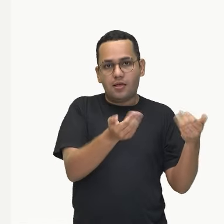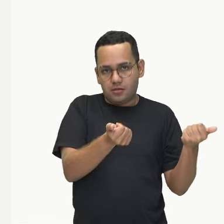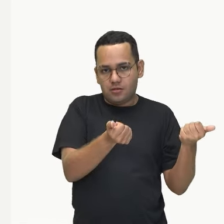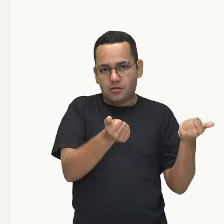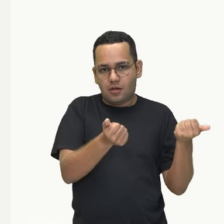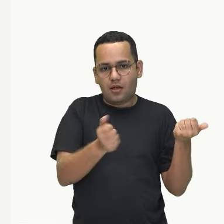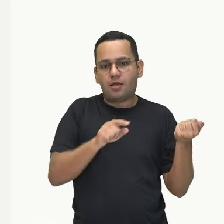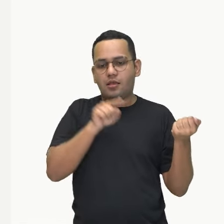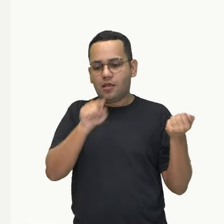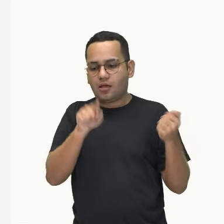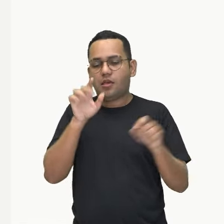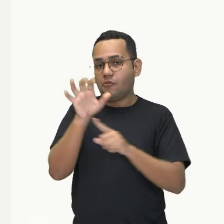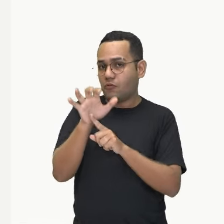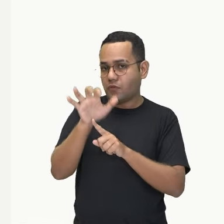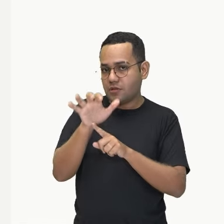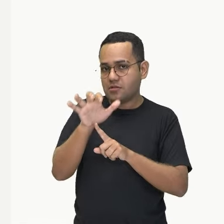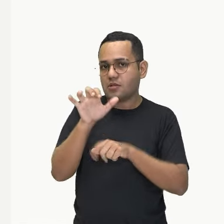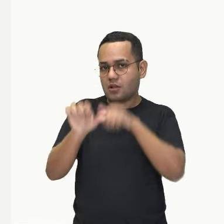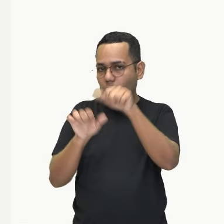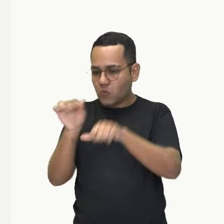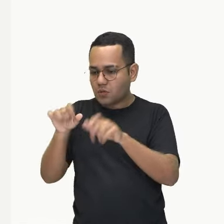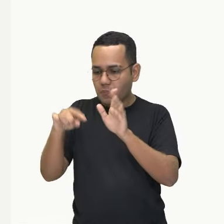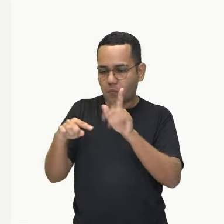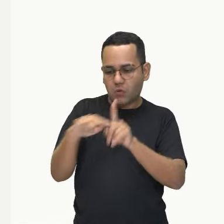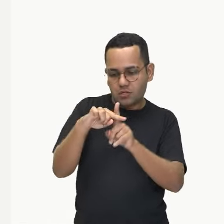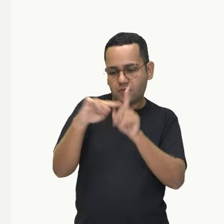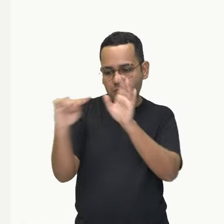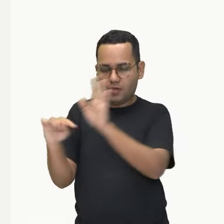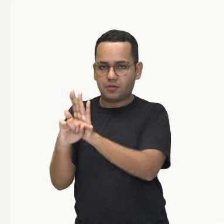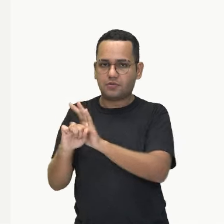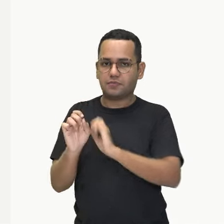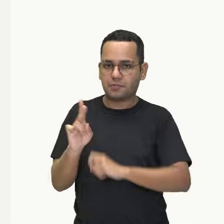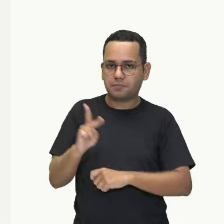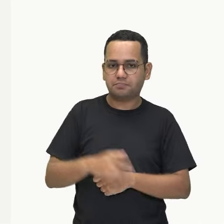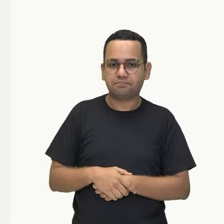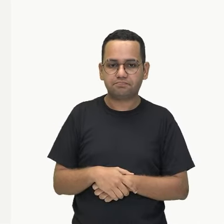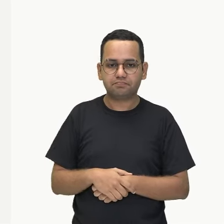de sinal. Tá? Então, ó, o